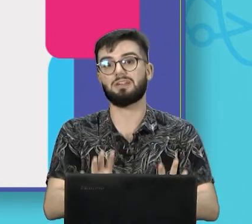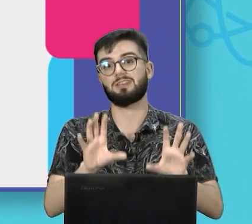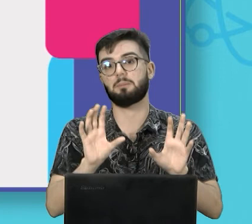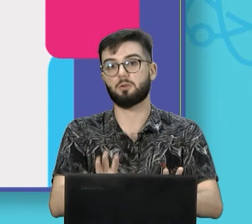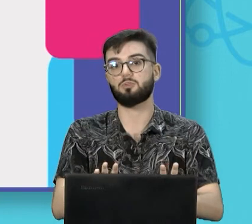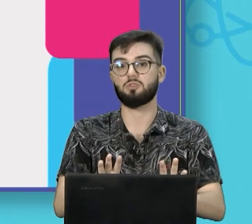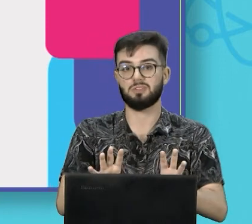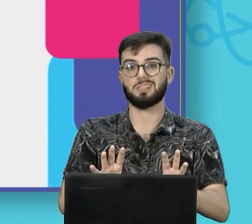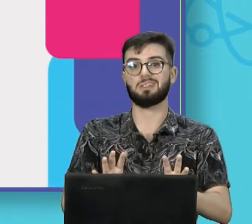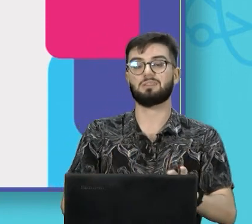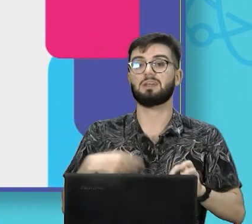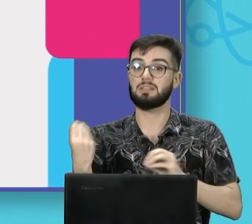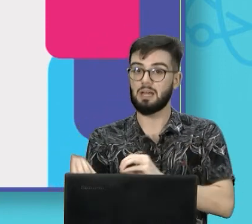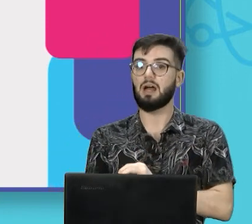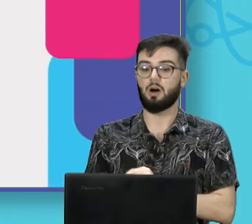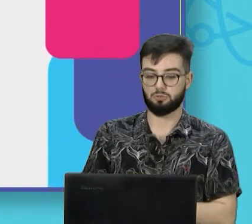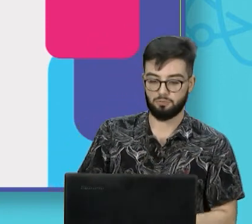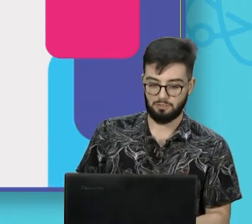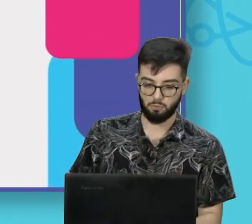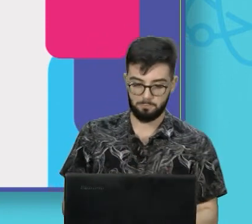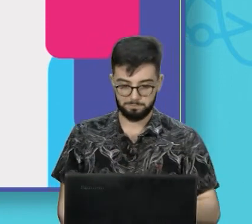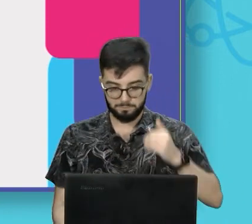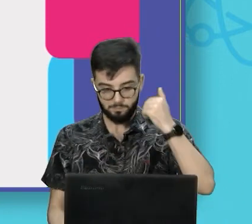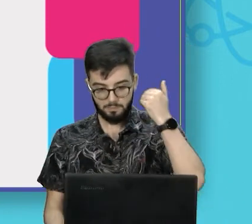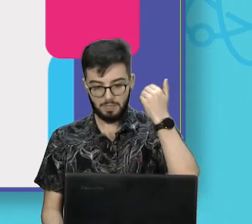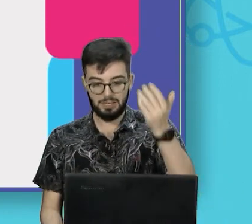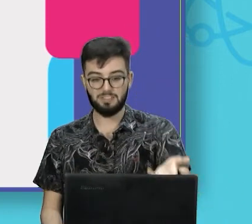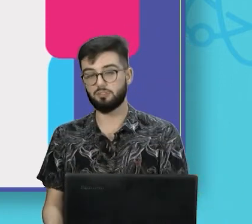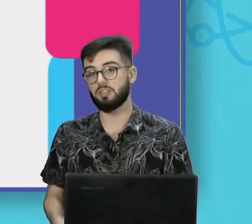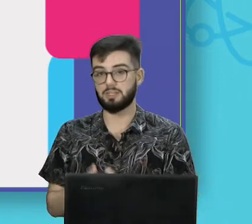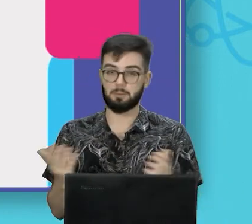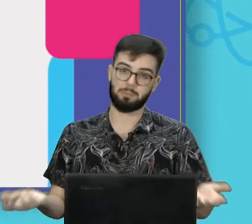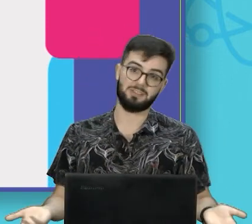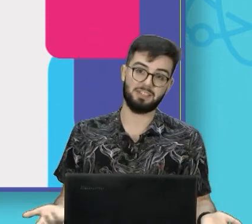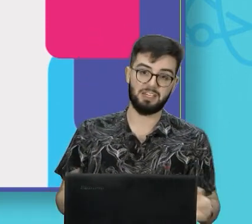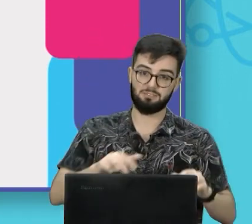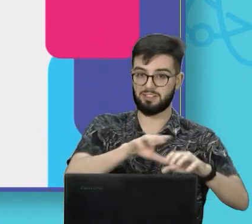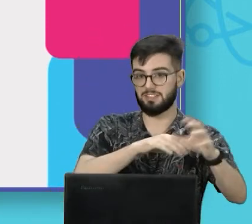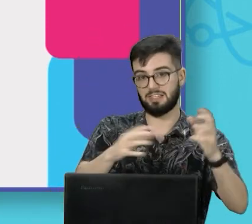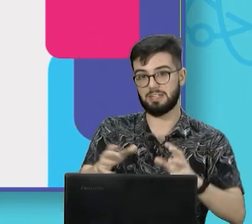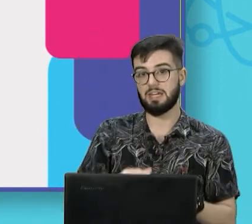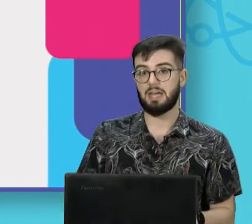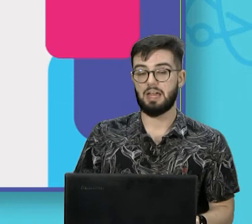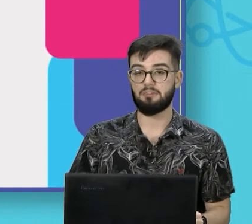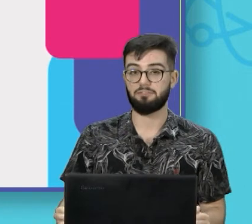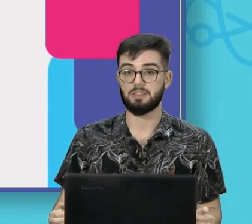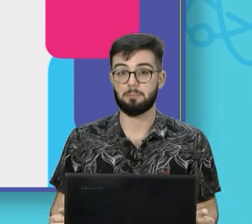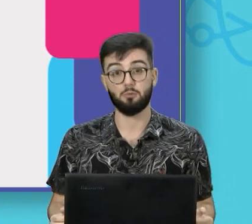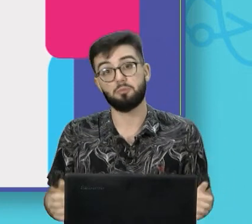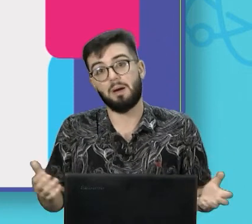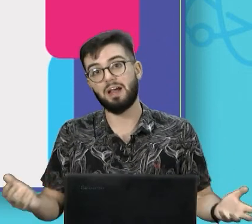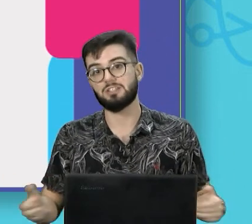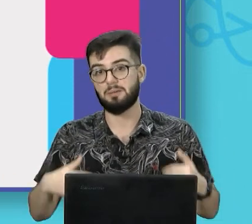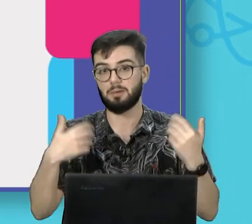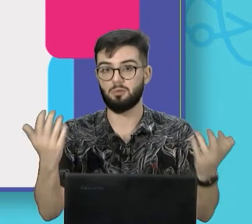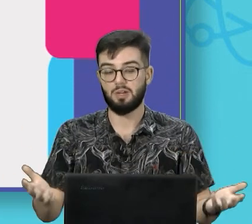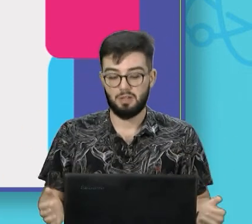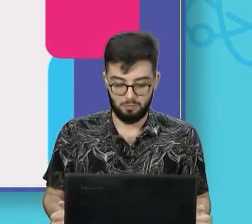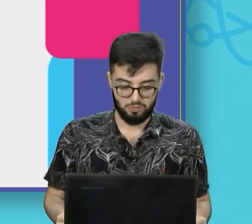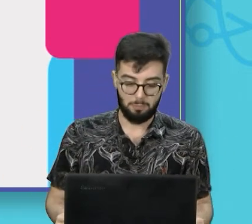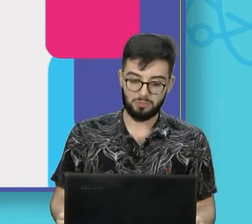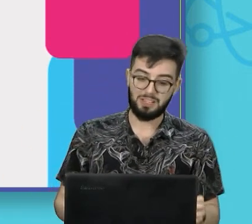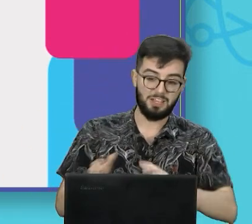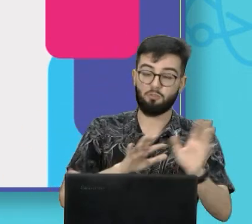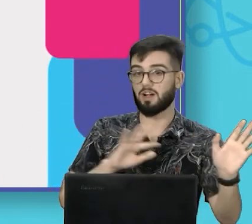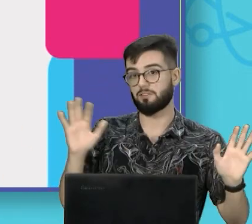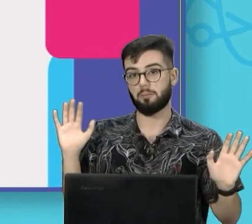que estava institucionalizada pela constituição de 37 ao seu favor eleição indireta para Presidente vai ser ali é feita pelos pares né